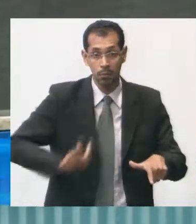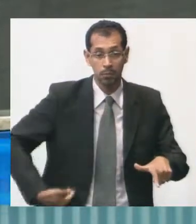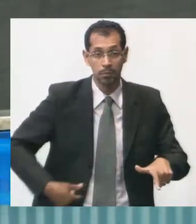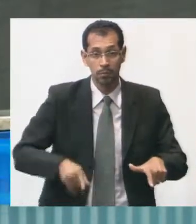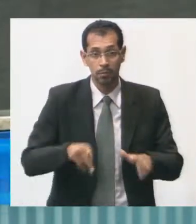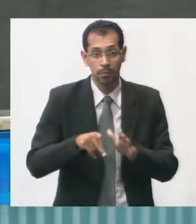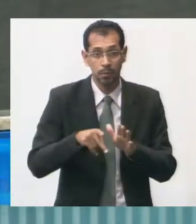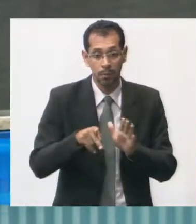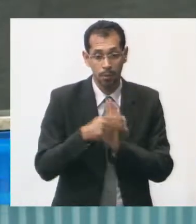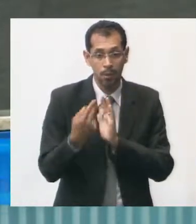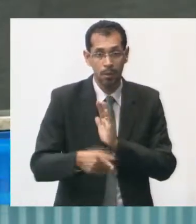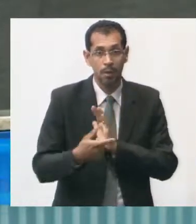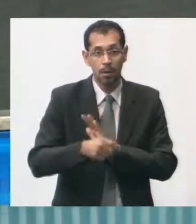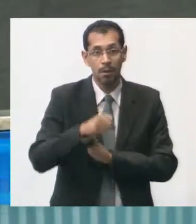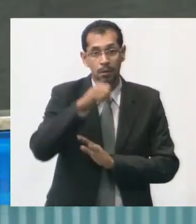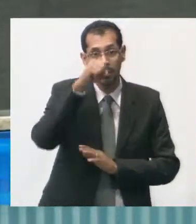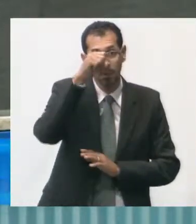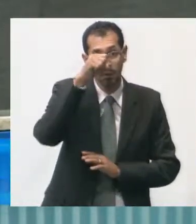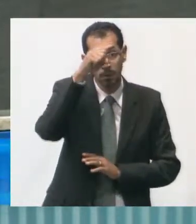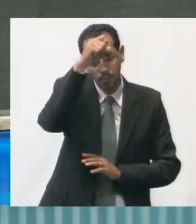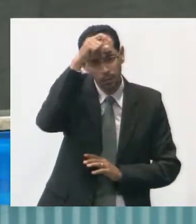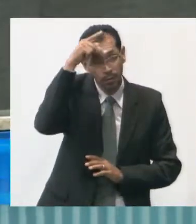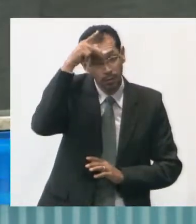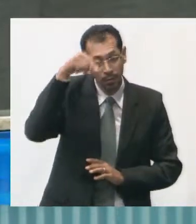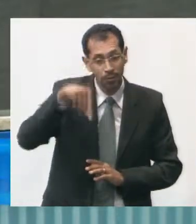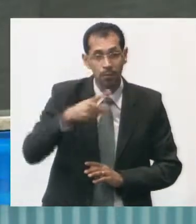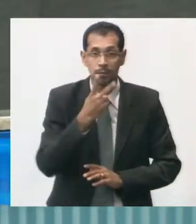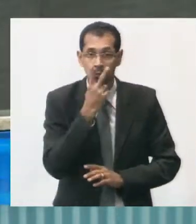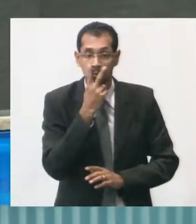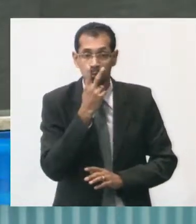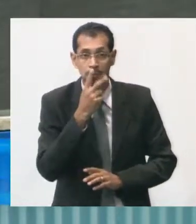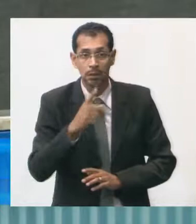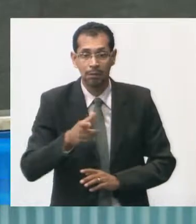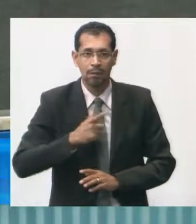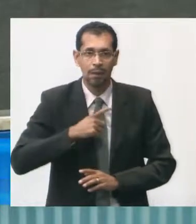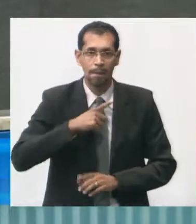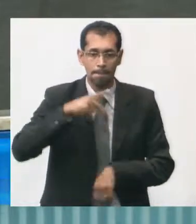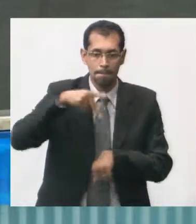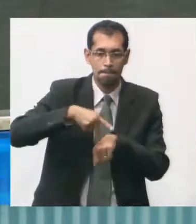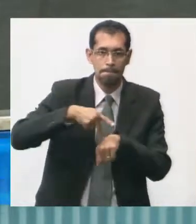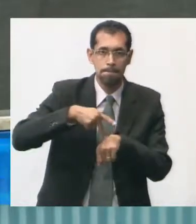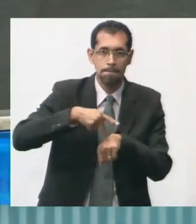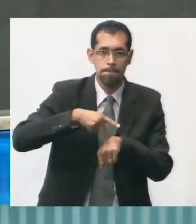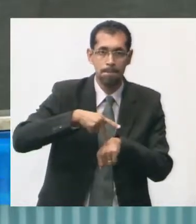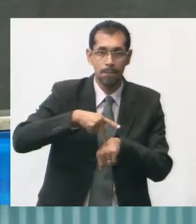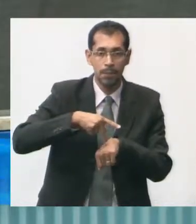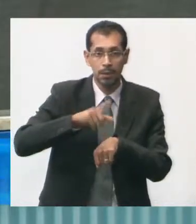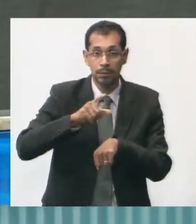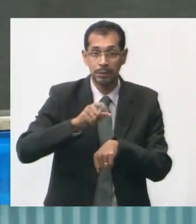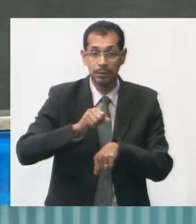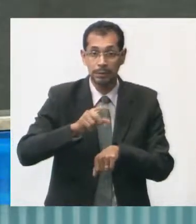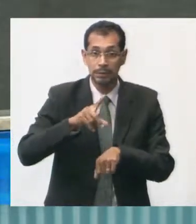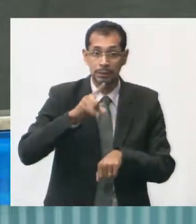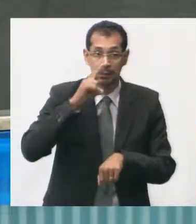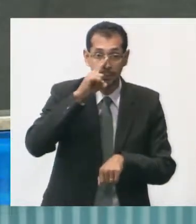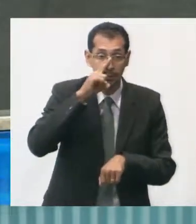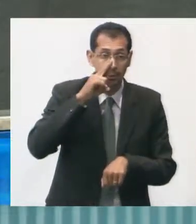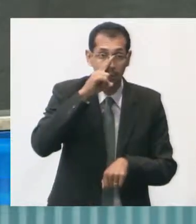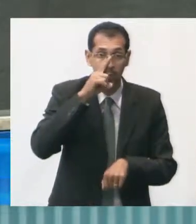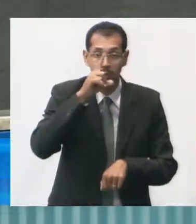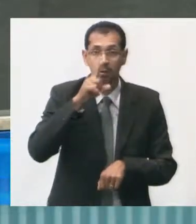de todo tamanho, que pode, a qualquer momento, com essas chuvas fortes,